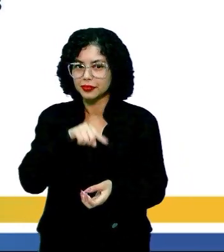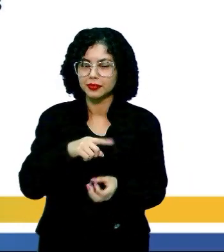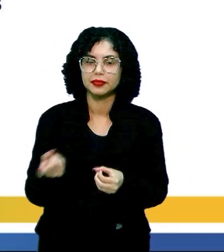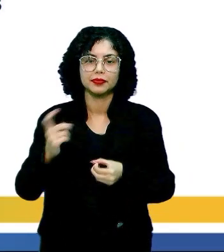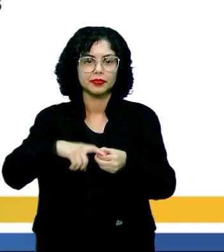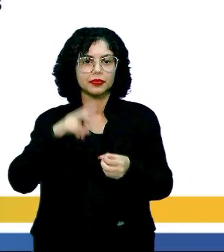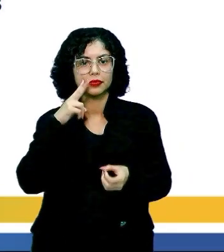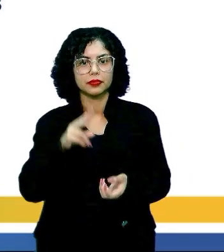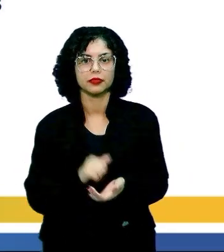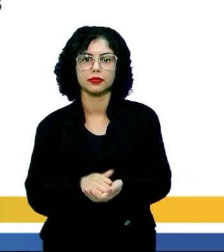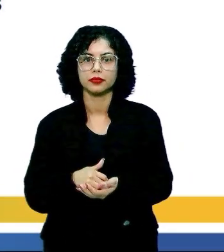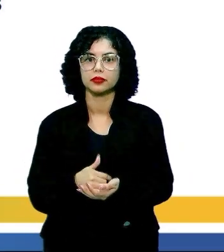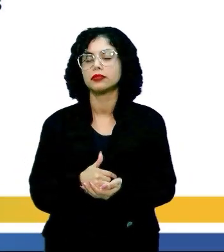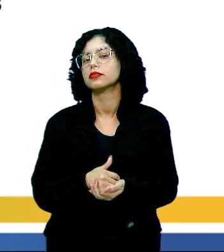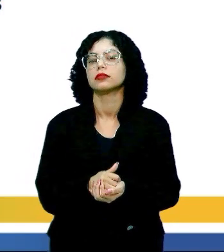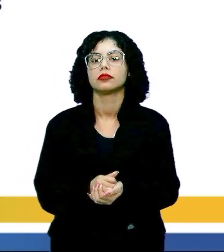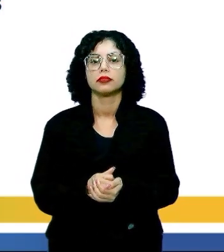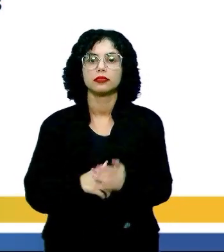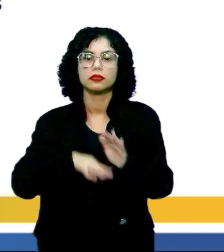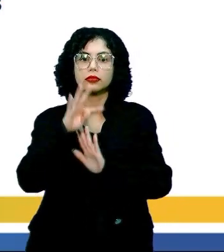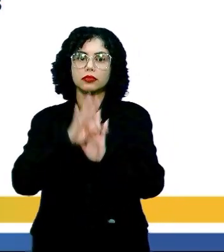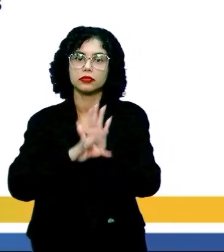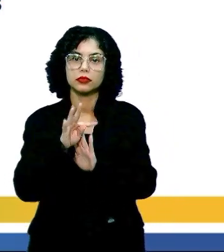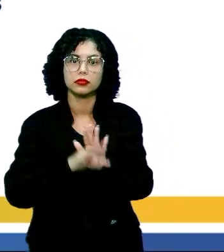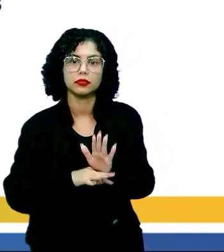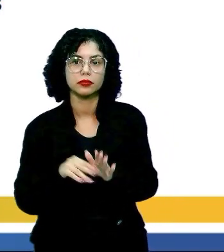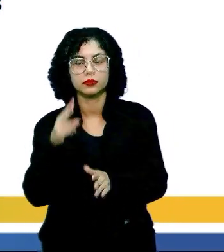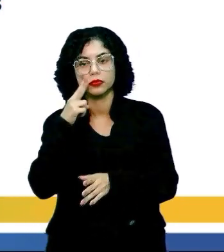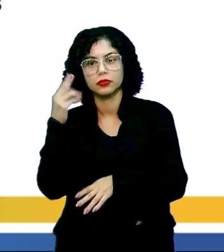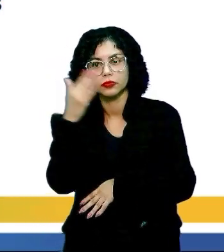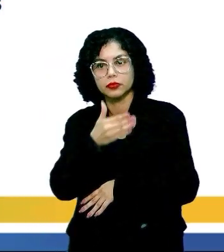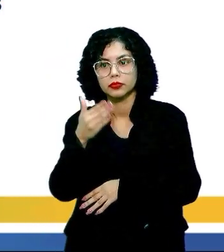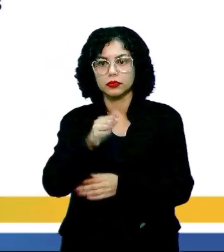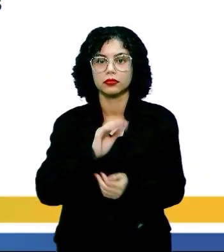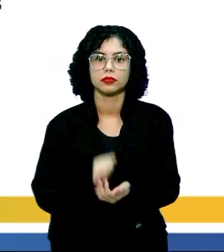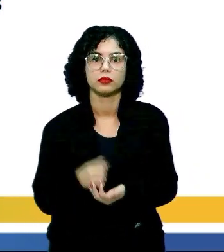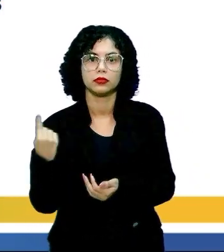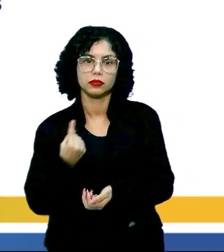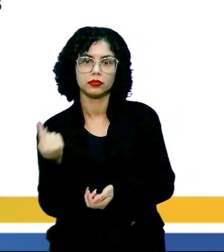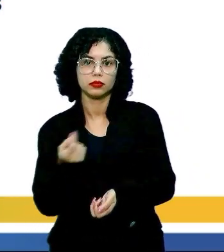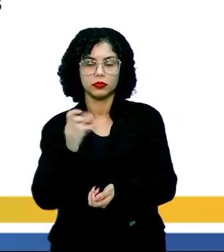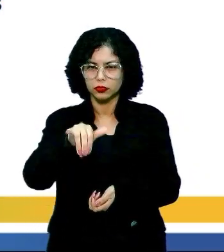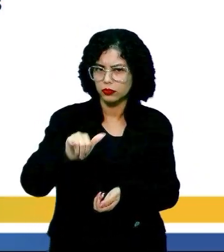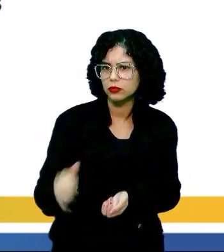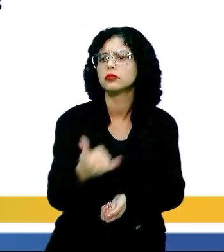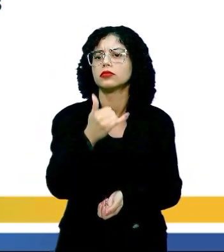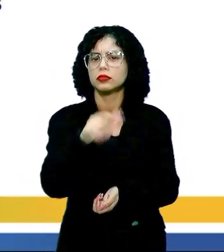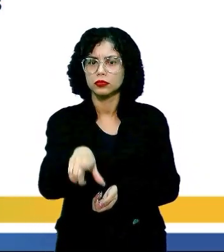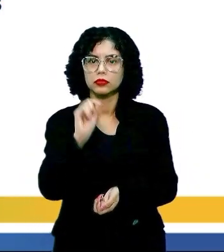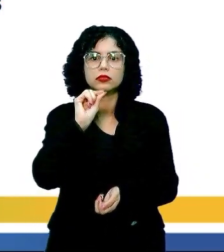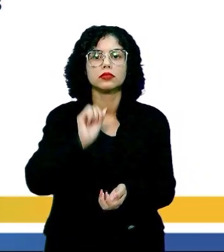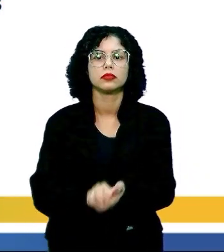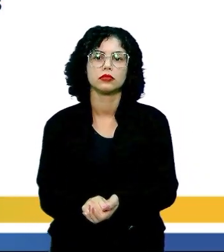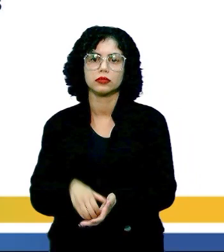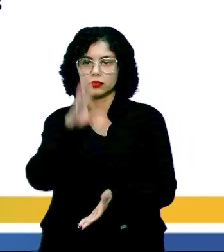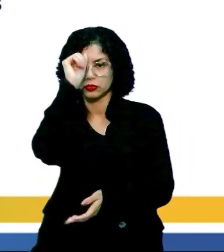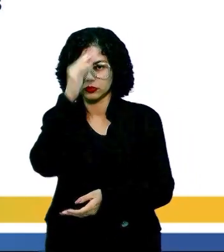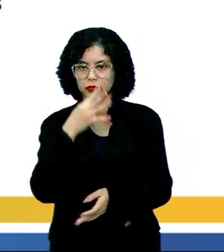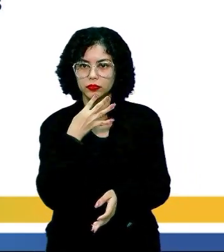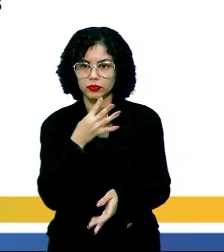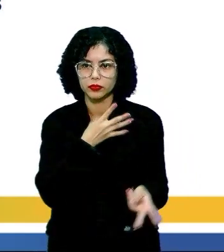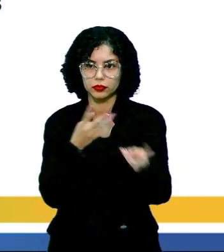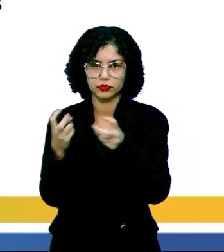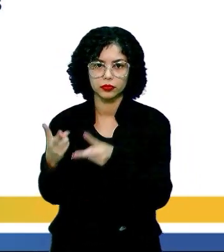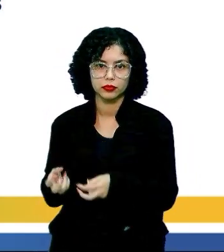vamos lá o direcionamento era a educação física Visa proporcionar ao indivíduo oportunidade de aprender